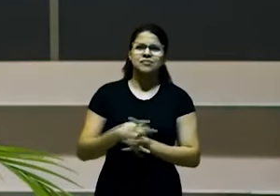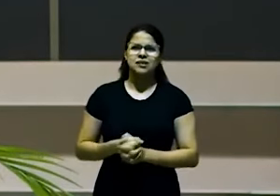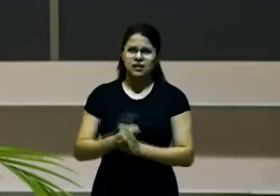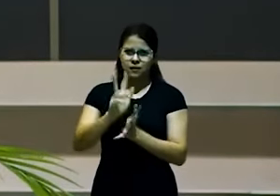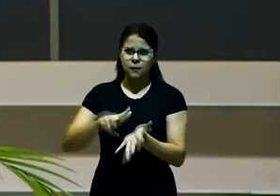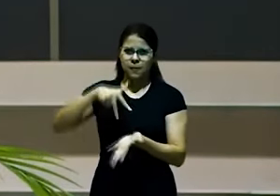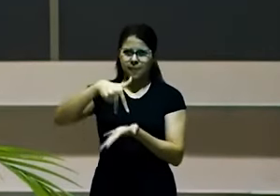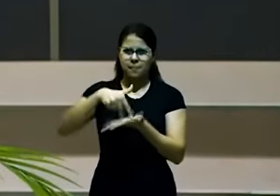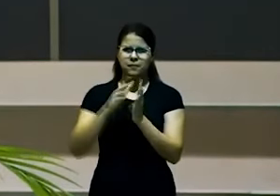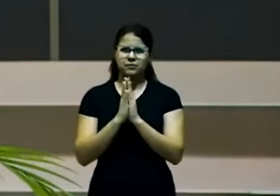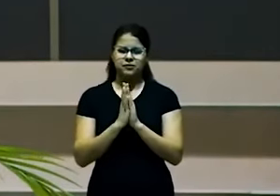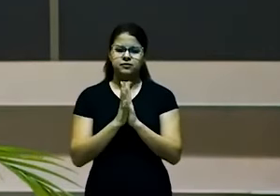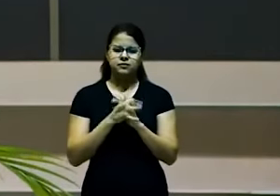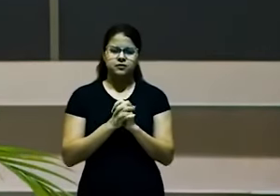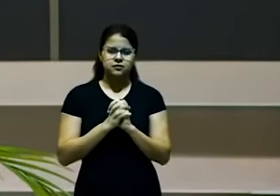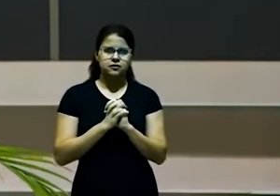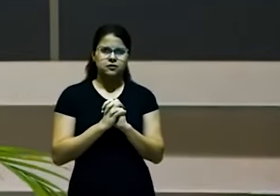coloca de pé nesta